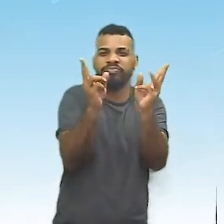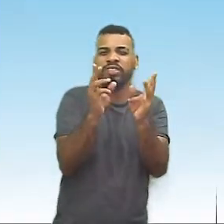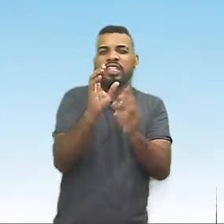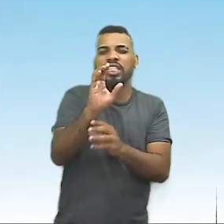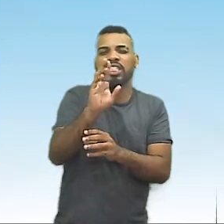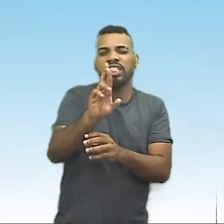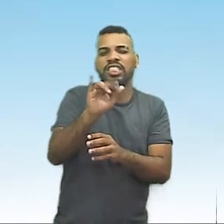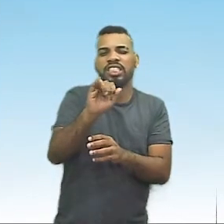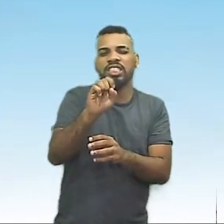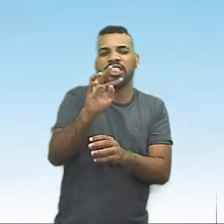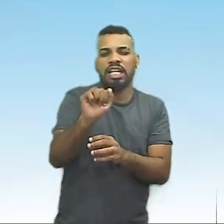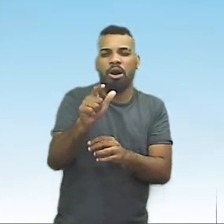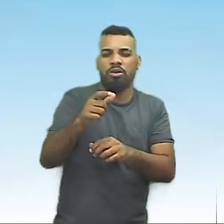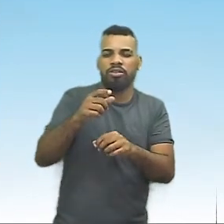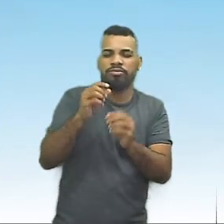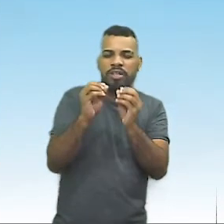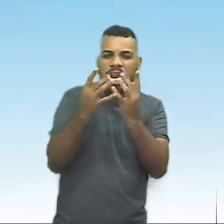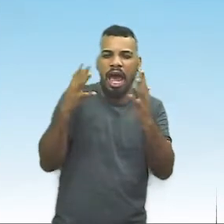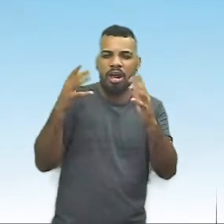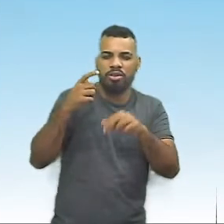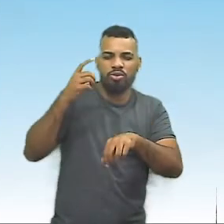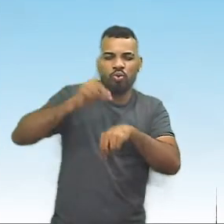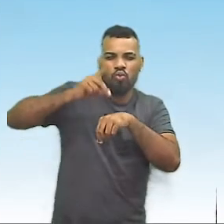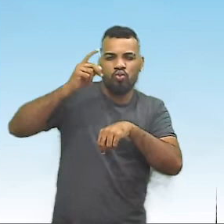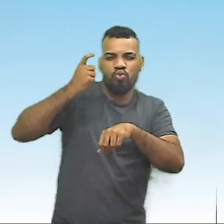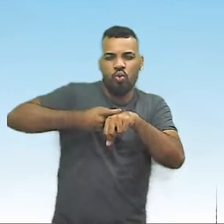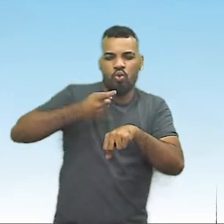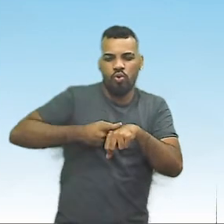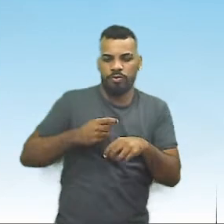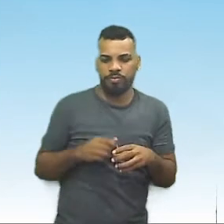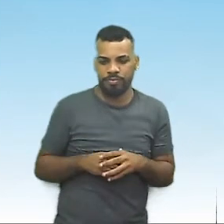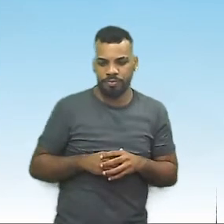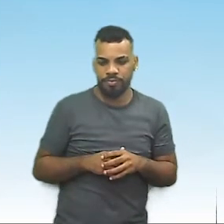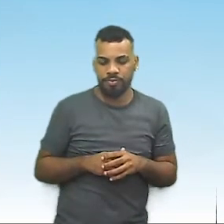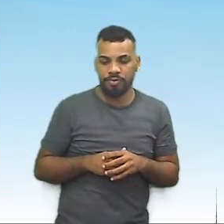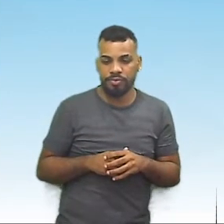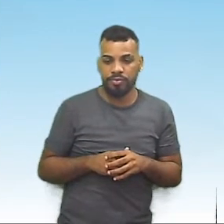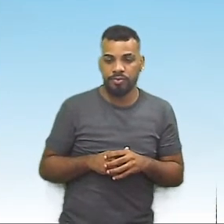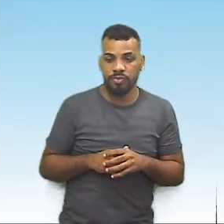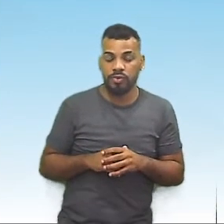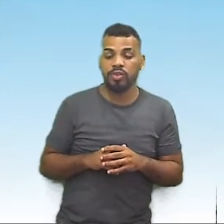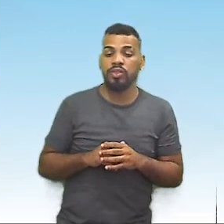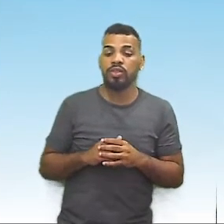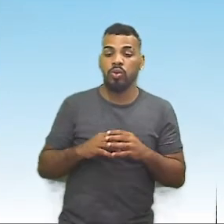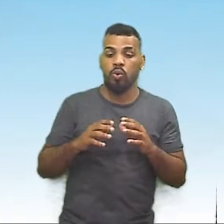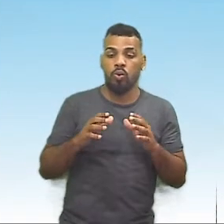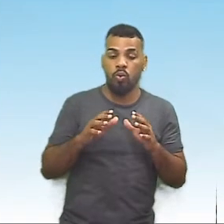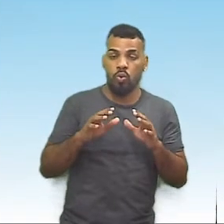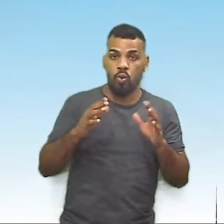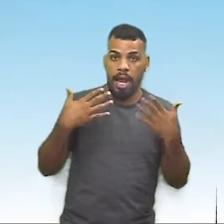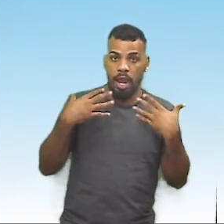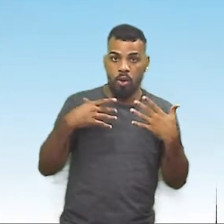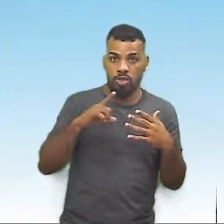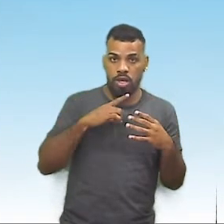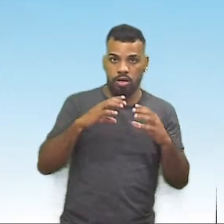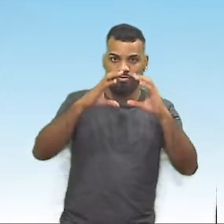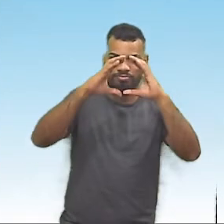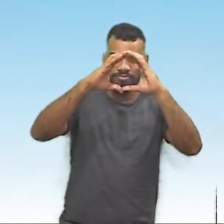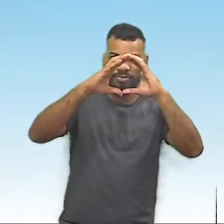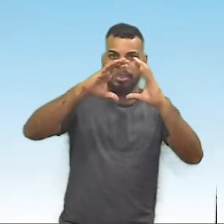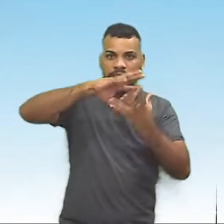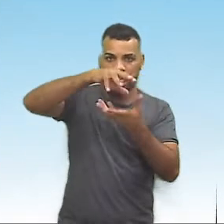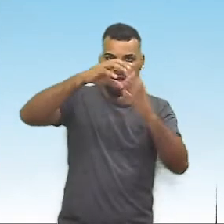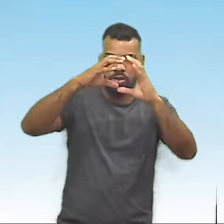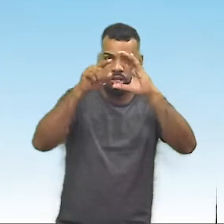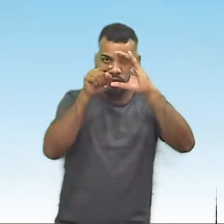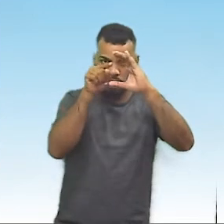camadas superiores da crosta terrestre, o calor ele é emitido do interior da Terra, que move-se